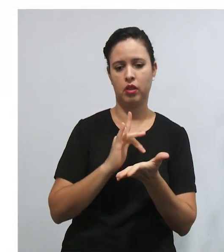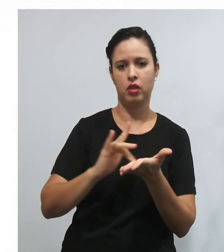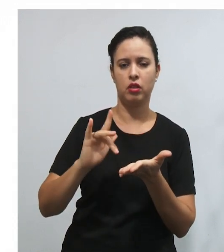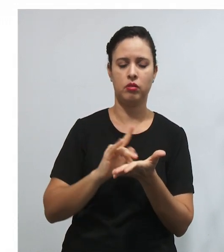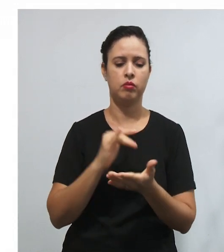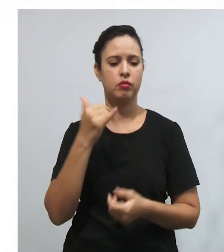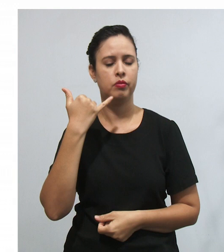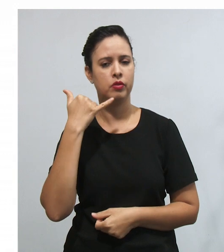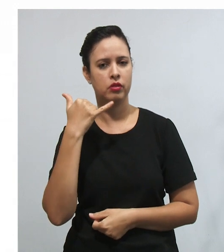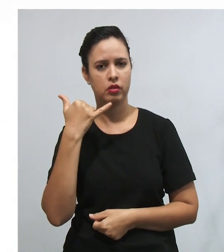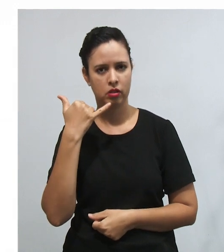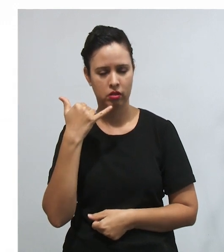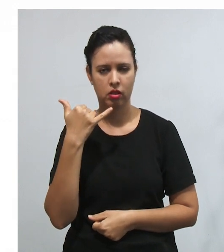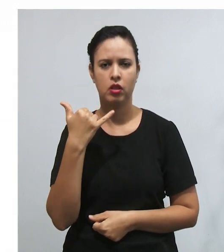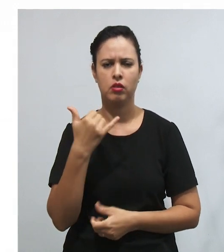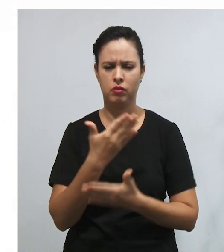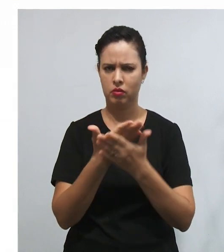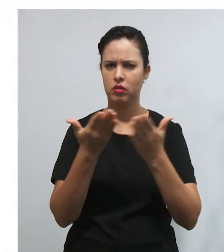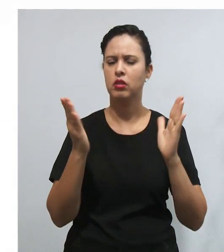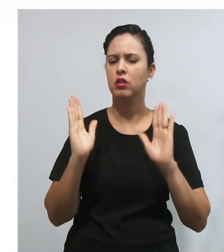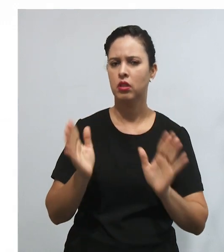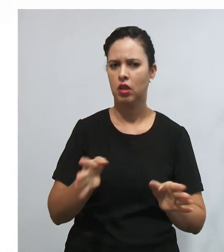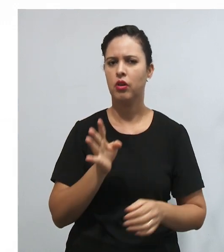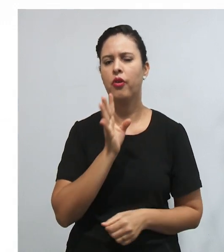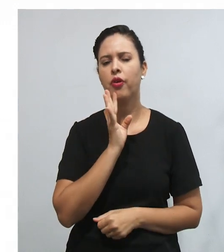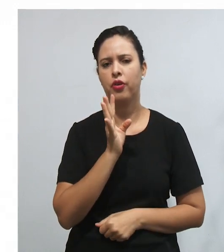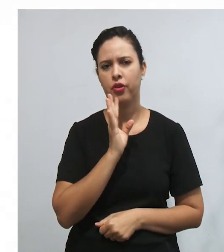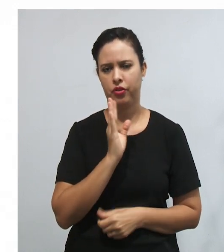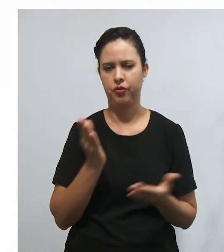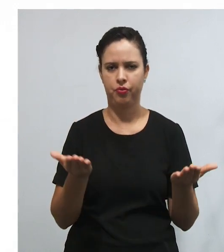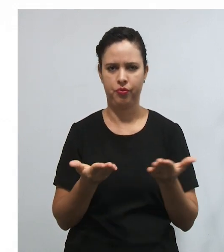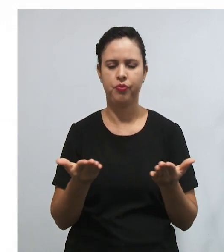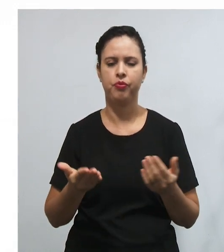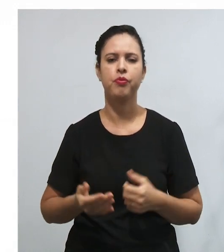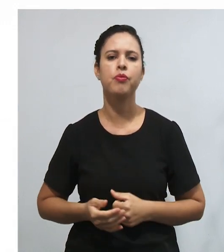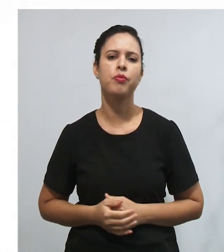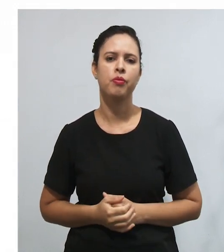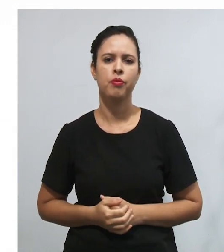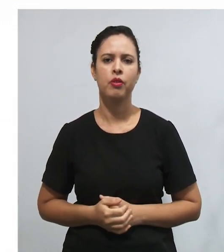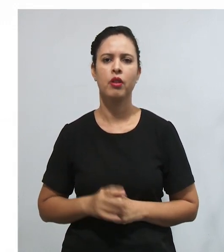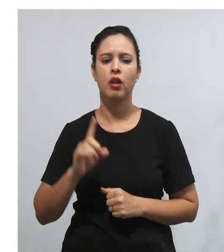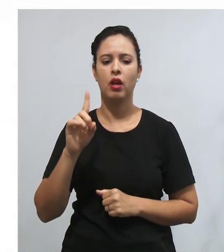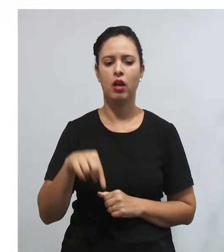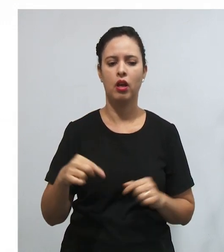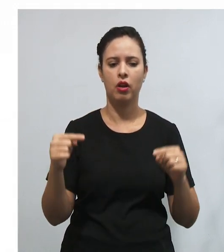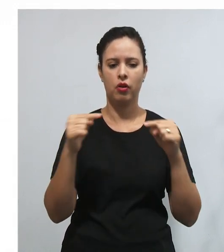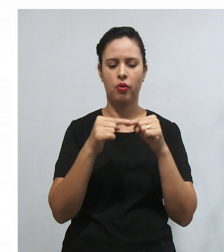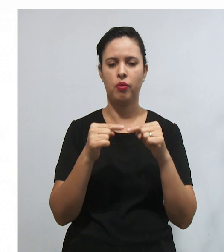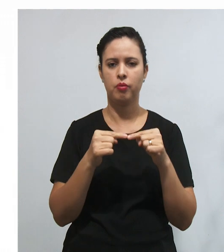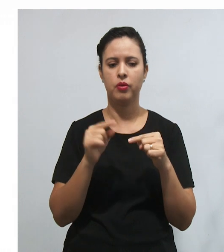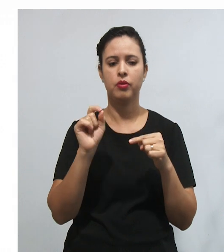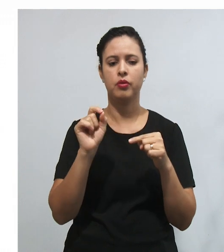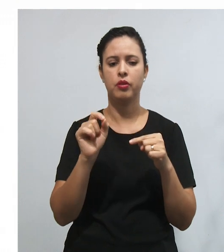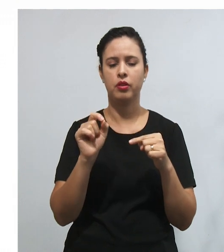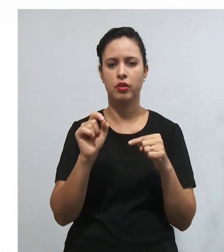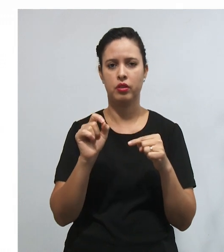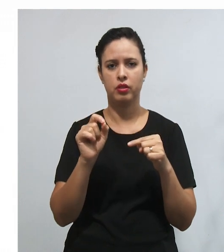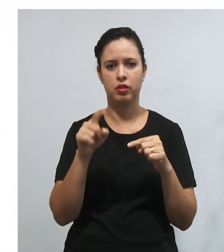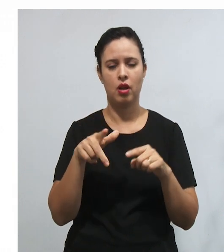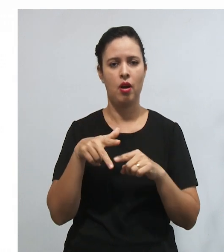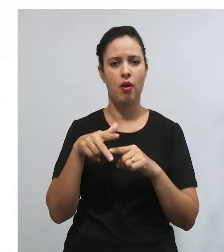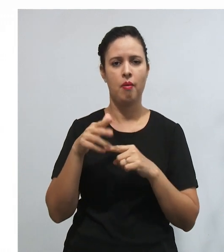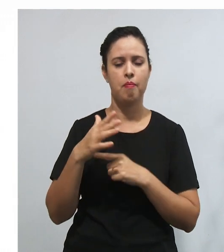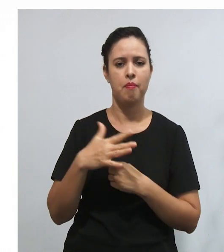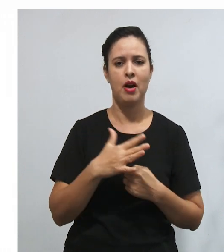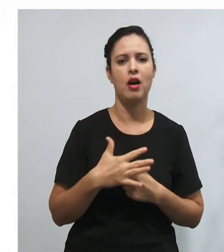aqui a gente já está falando de termos bem, né, comuns e atuais hoje em dia. Então, tudo isso são dispositivos que são máquinas eletrônicas que